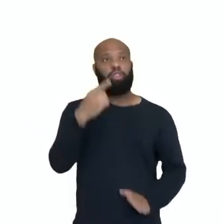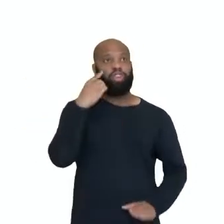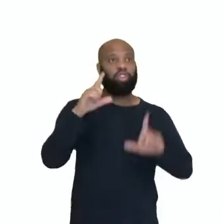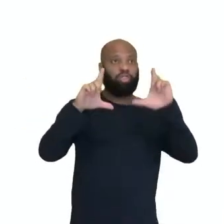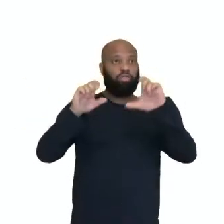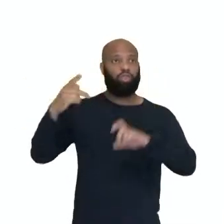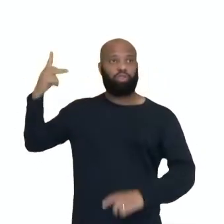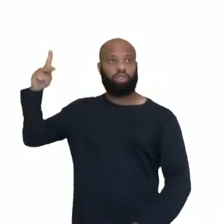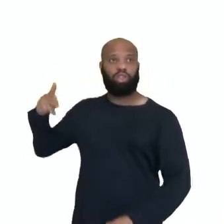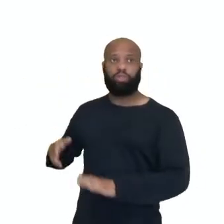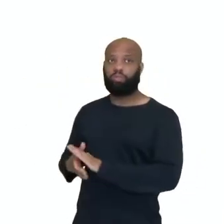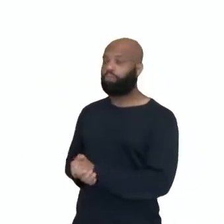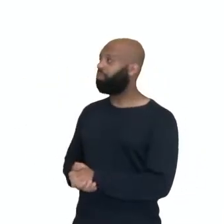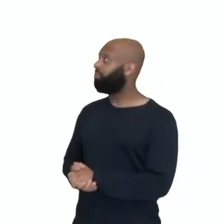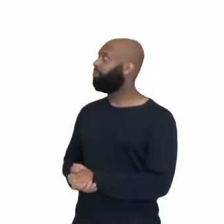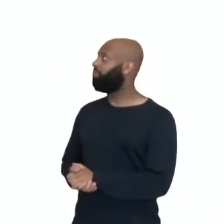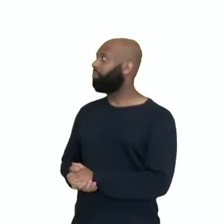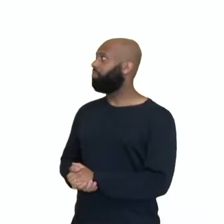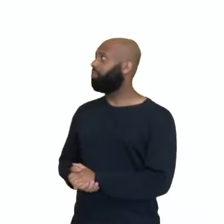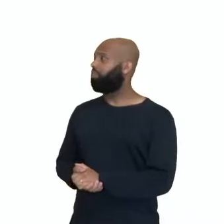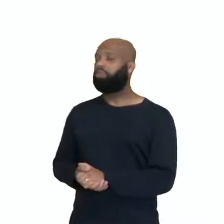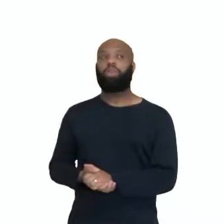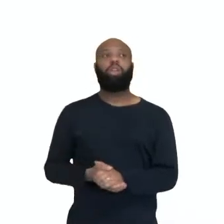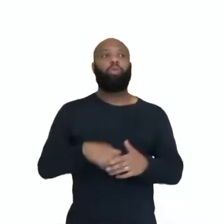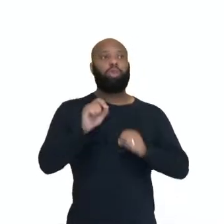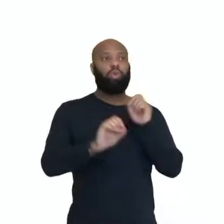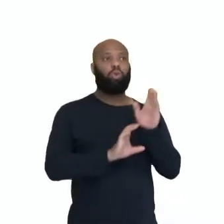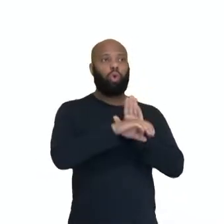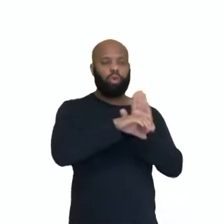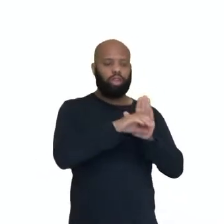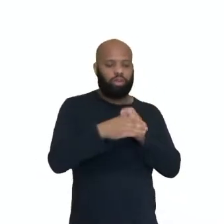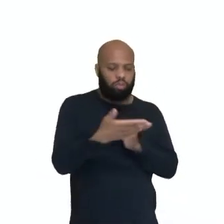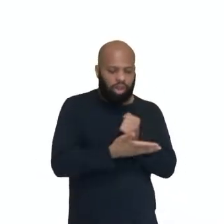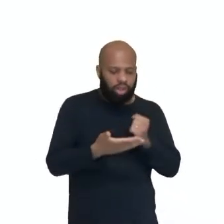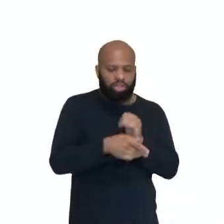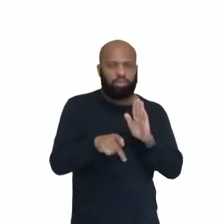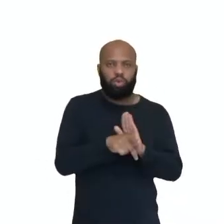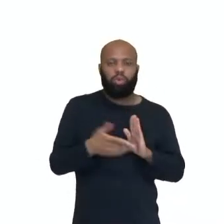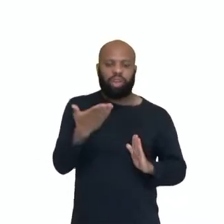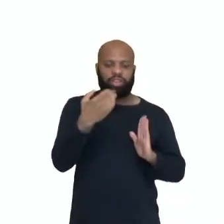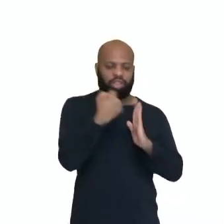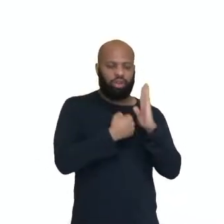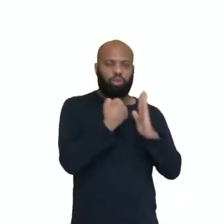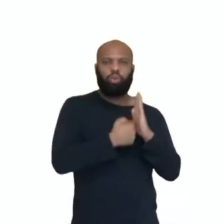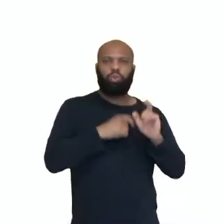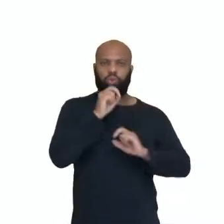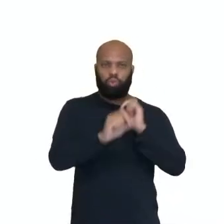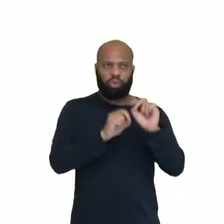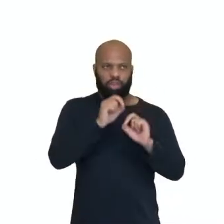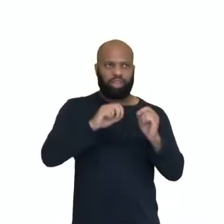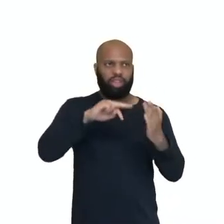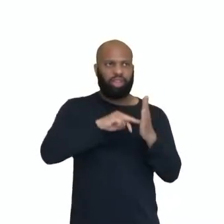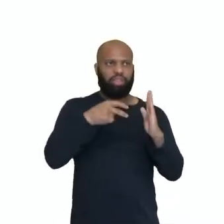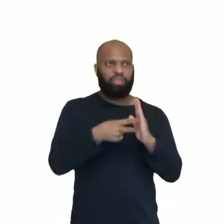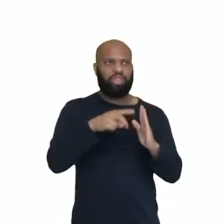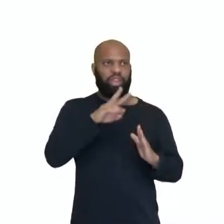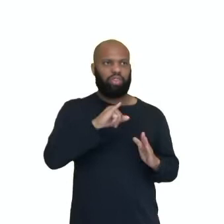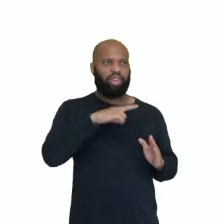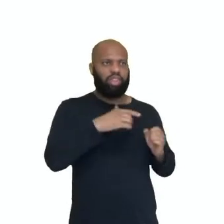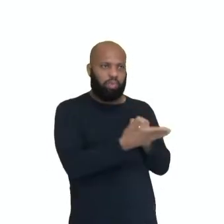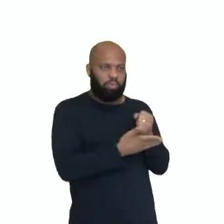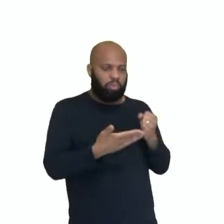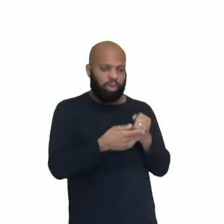em 1969. E o conceito fundamental desta arte marcial consiste no princípio da